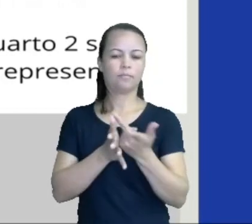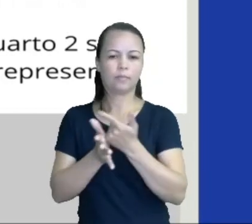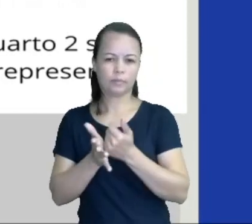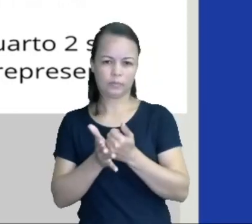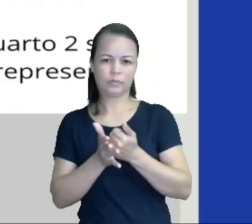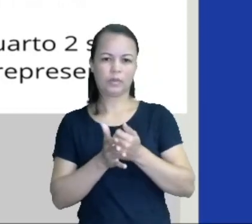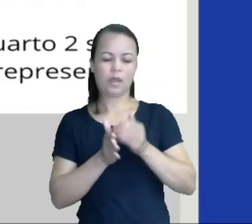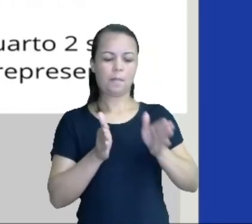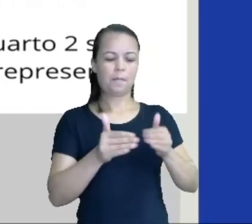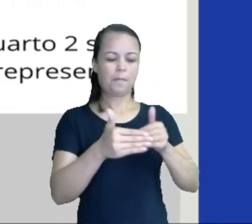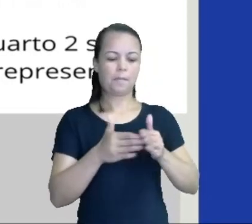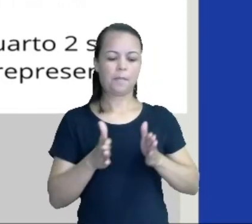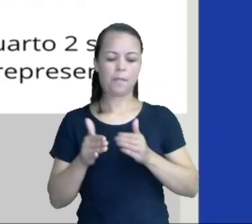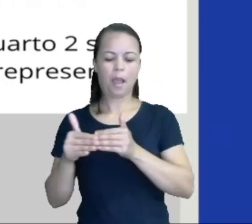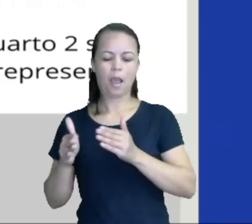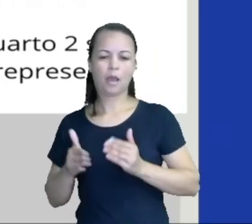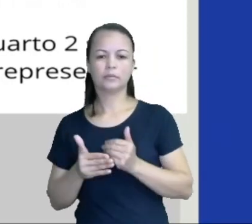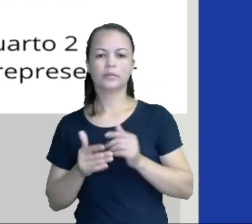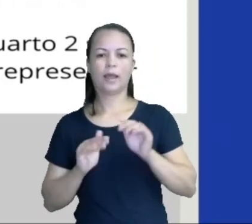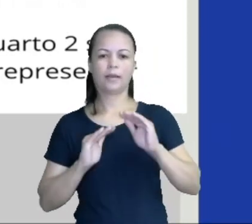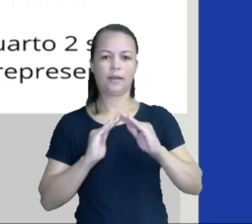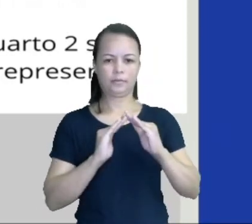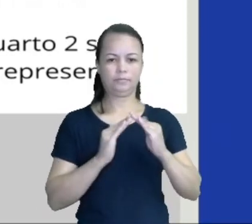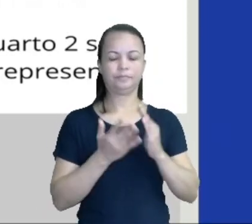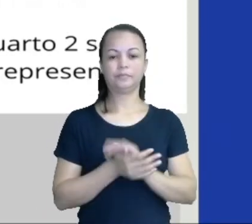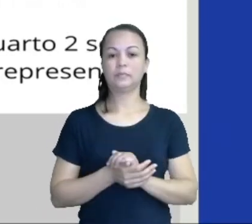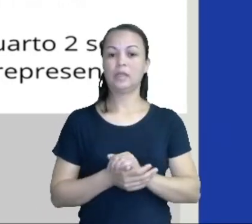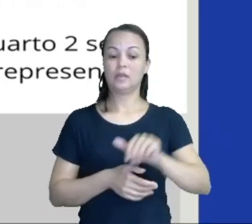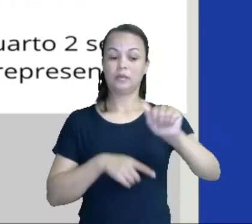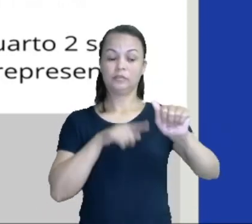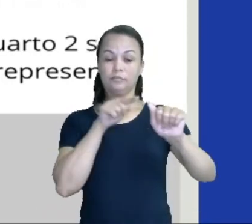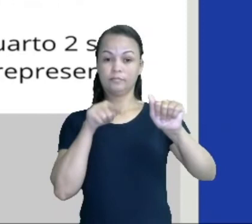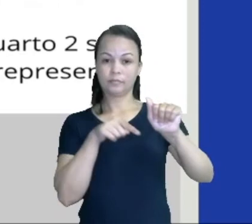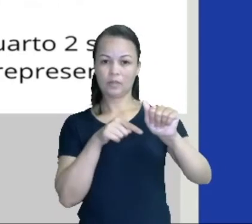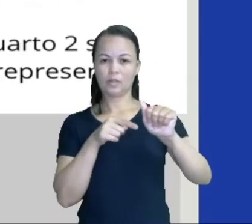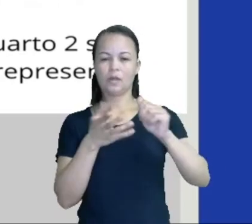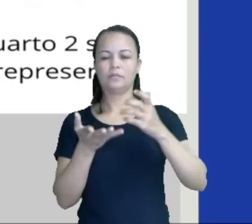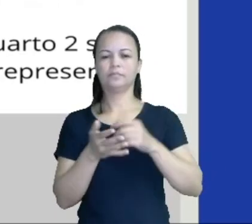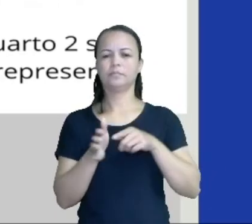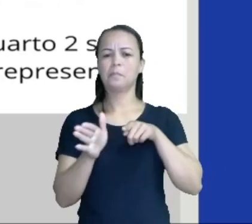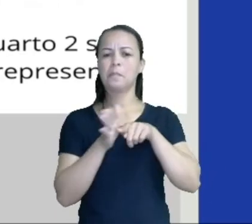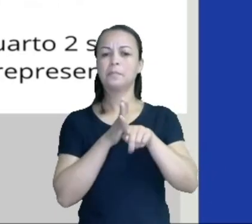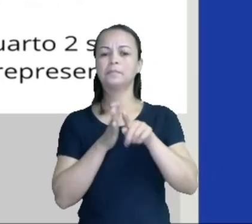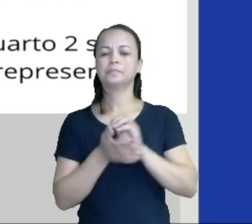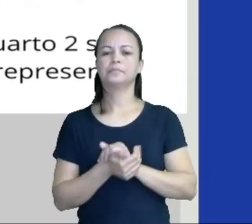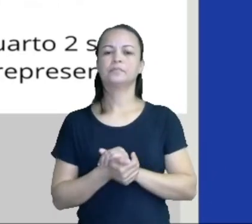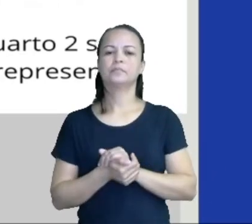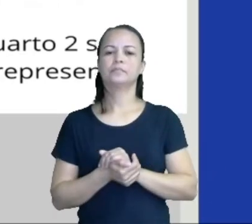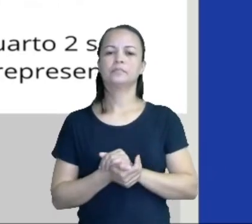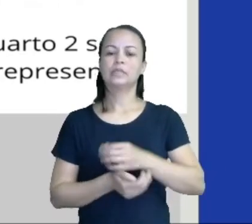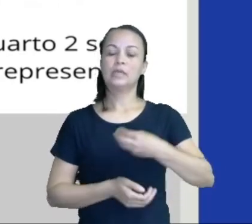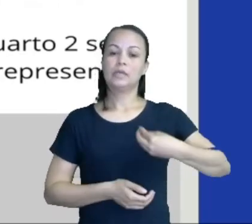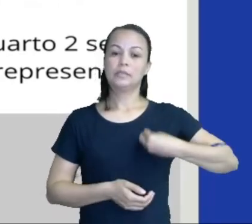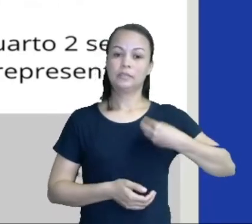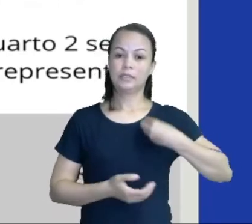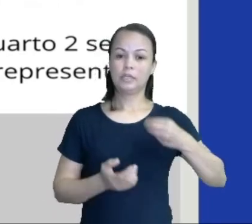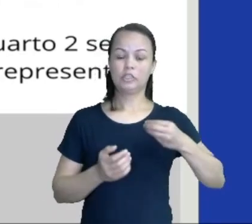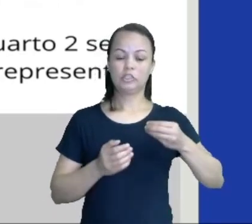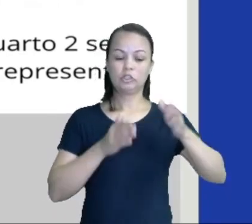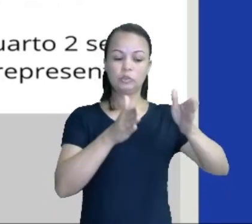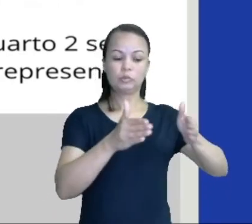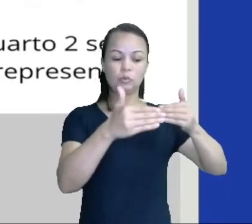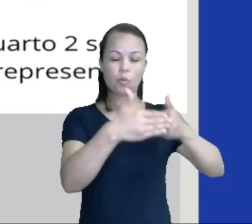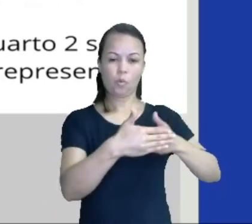aí. A questão A, ele faz a pergunta, existem cômodos com a mesma medida